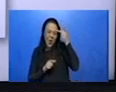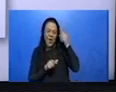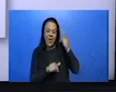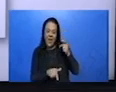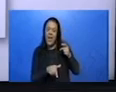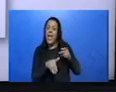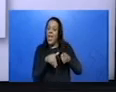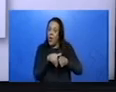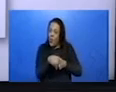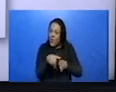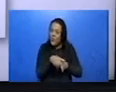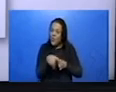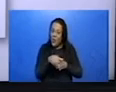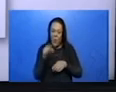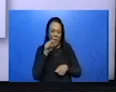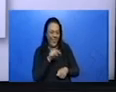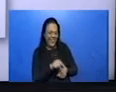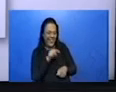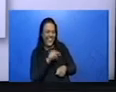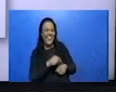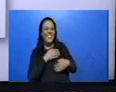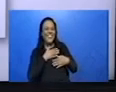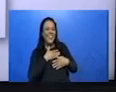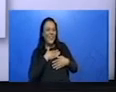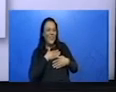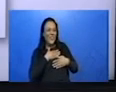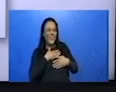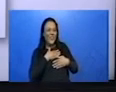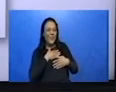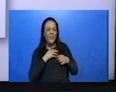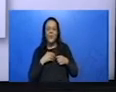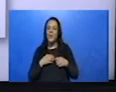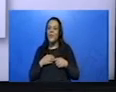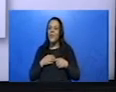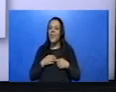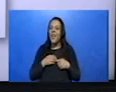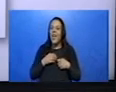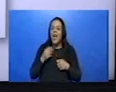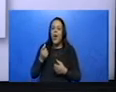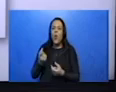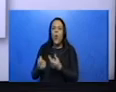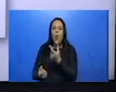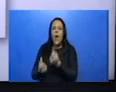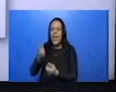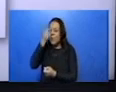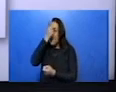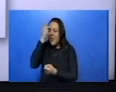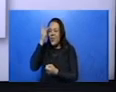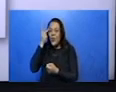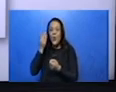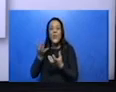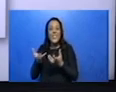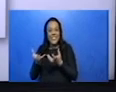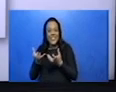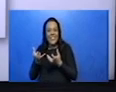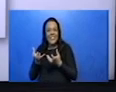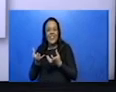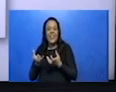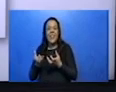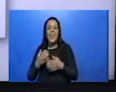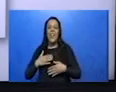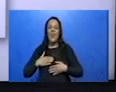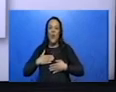eu indico porque ele gostou. E que tipo de público estaria interessado? Quem gosta de ficção científica, né? Quem gosta de